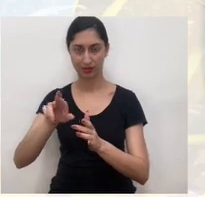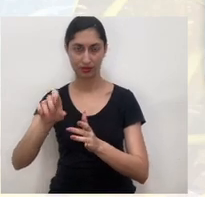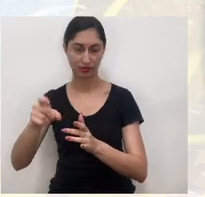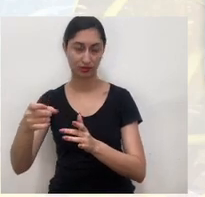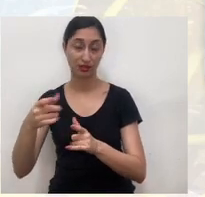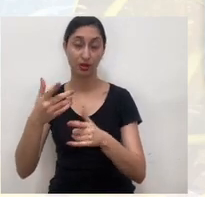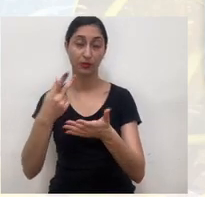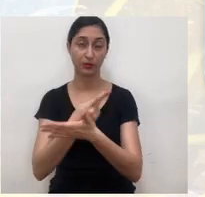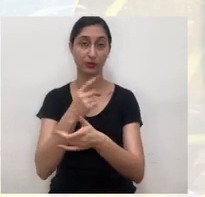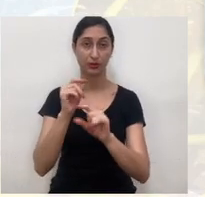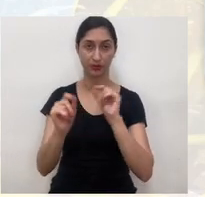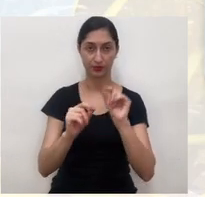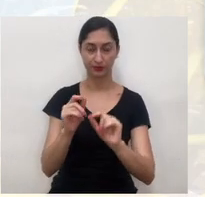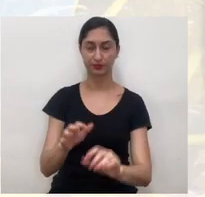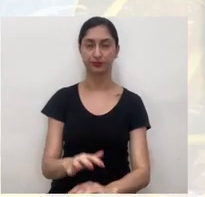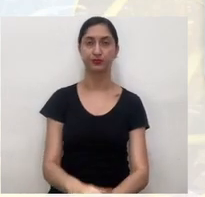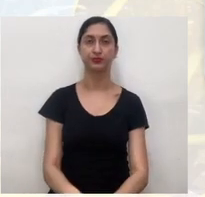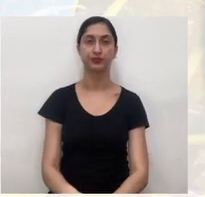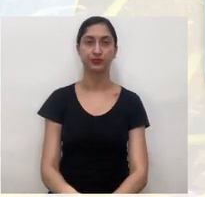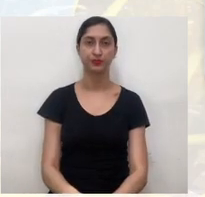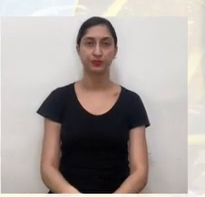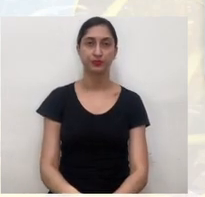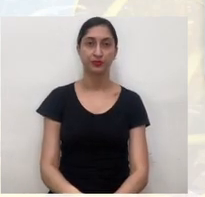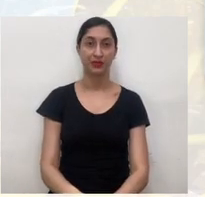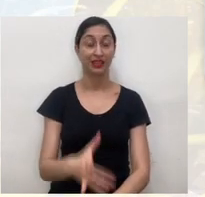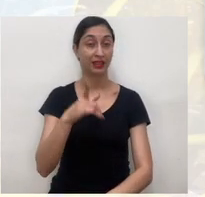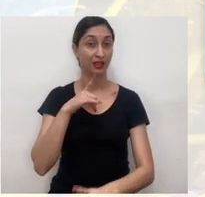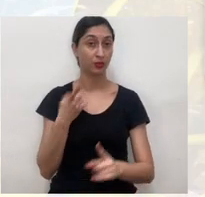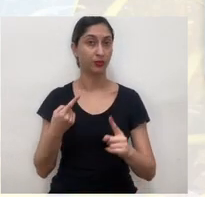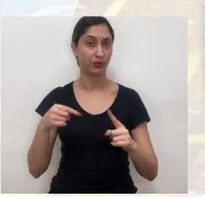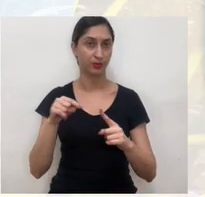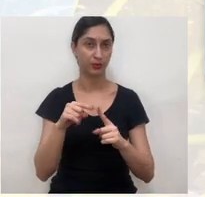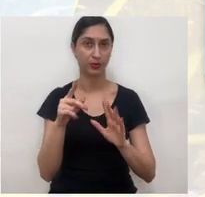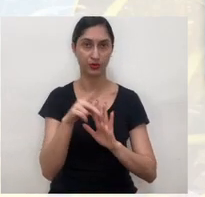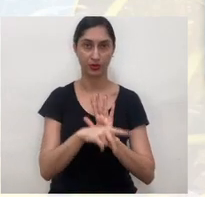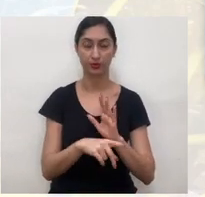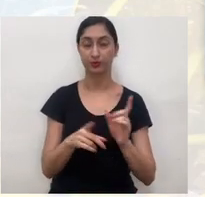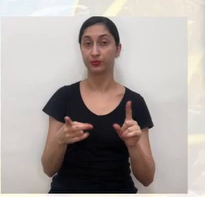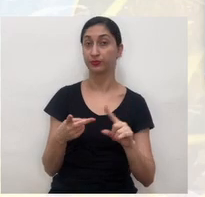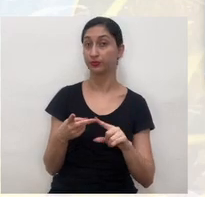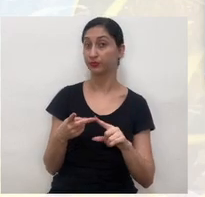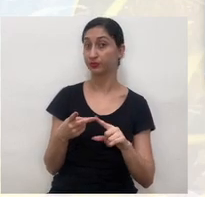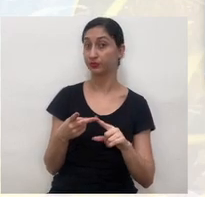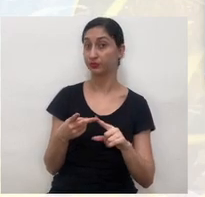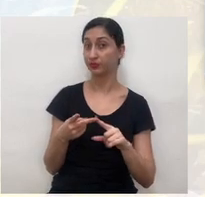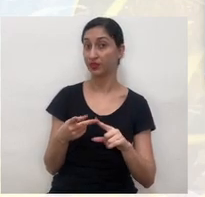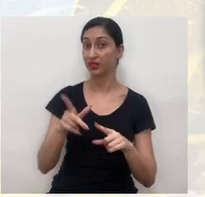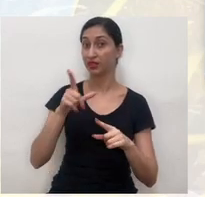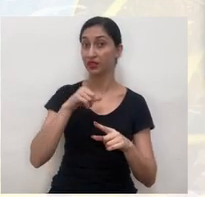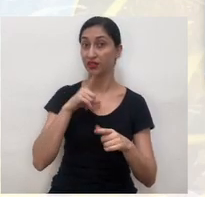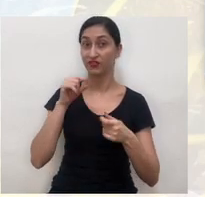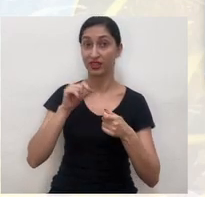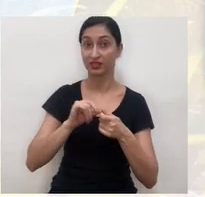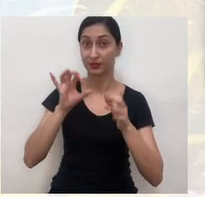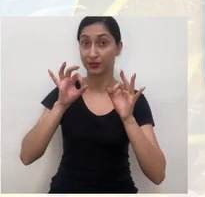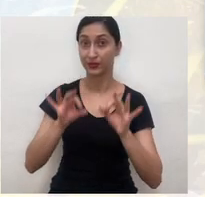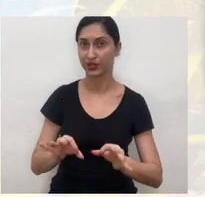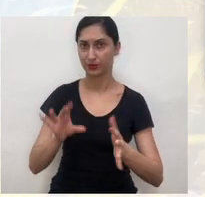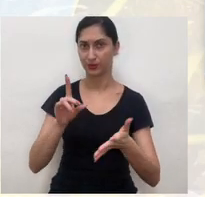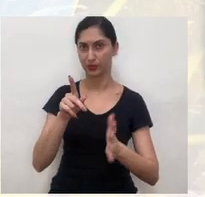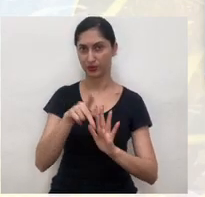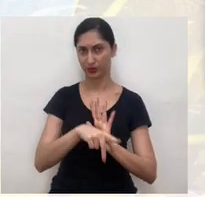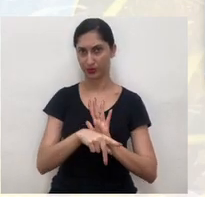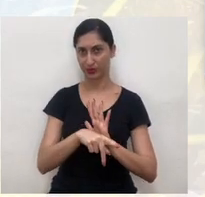existe uma intenção de projeto e existe a concretização do projeto. Às